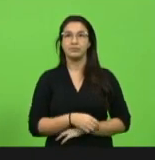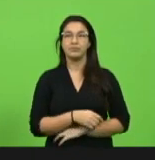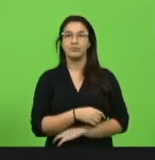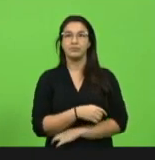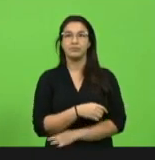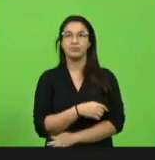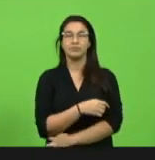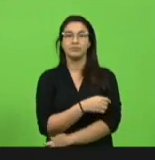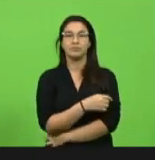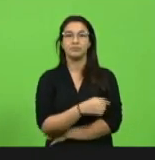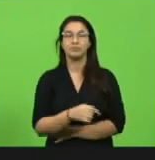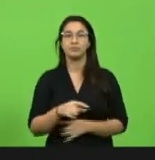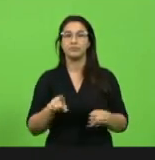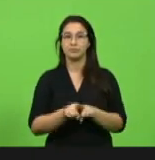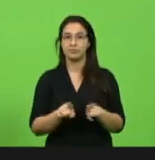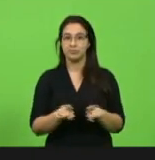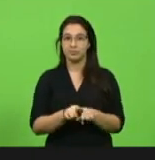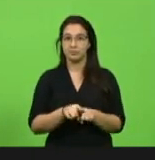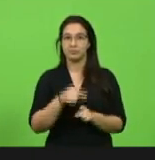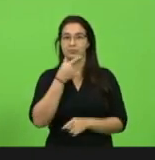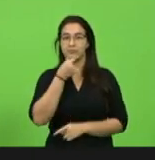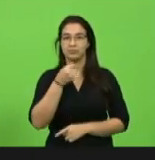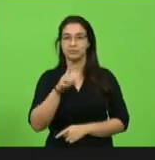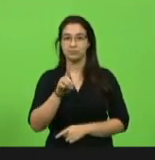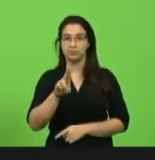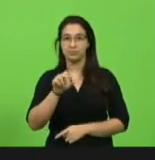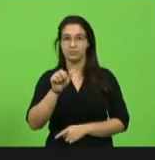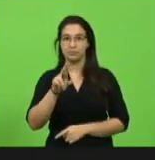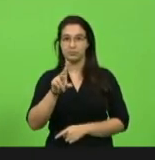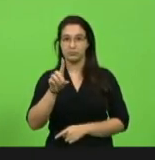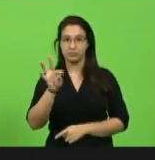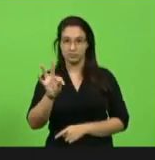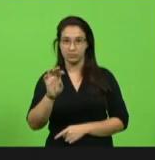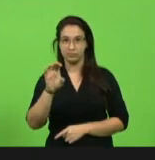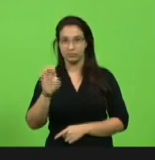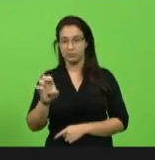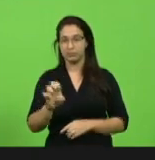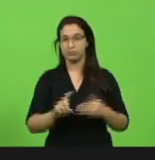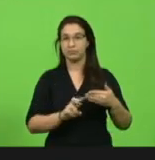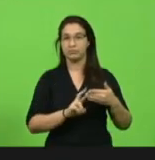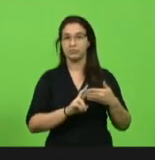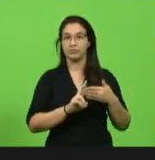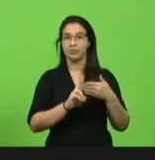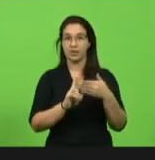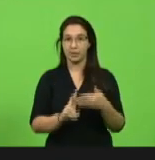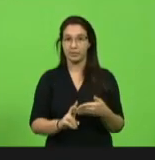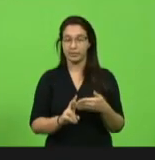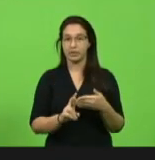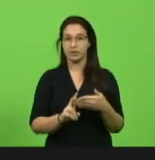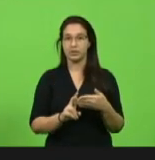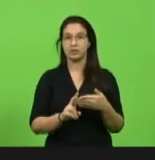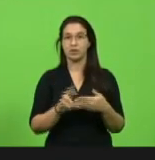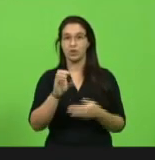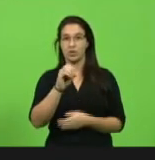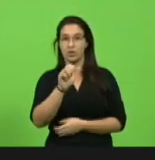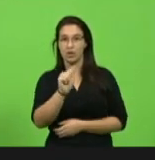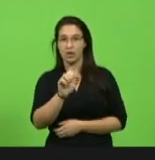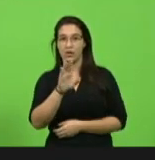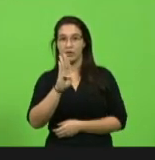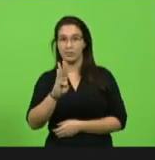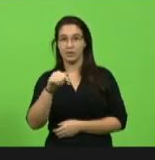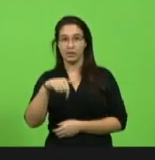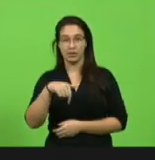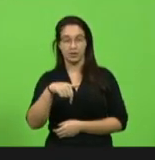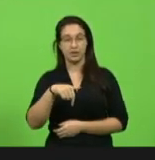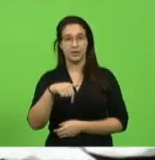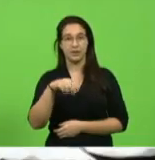Temos também o Dr. Duarte, que é o representante da Ordem dos Advogados do Brasil, Seção de